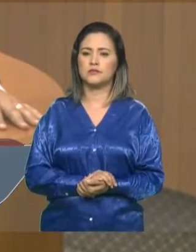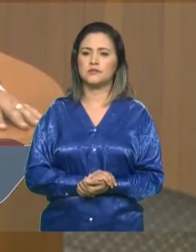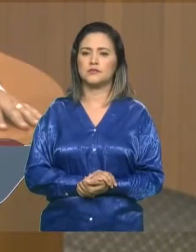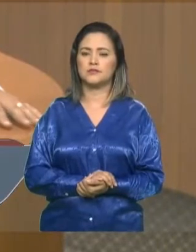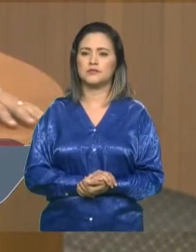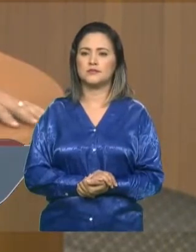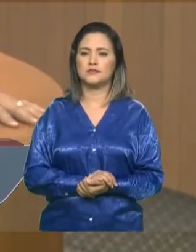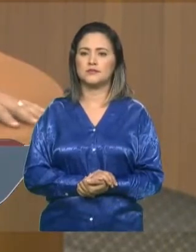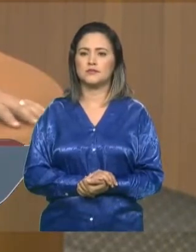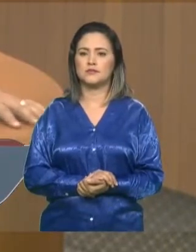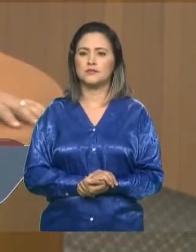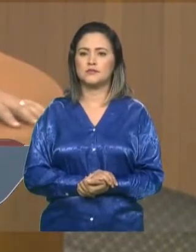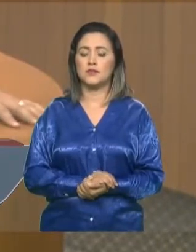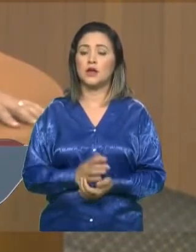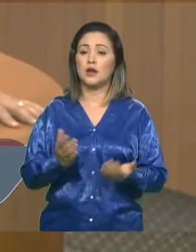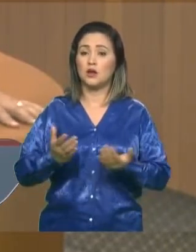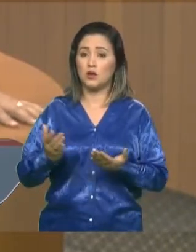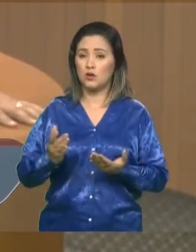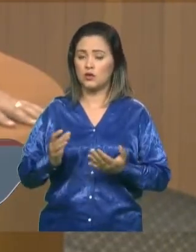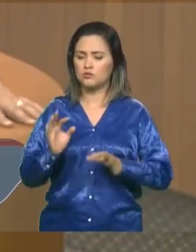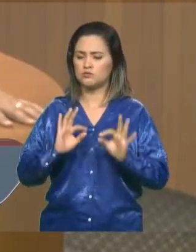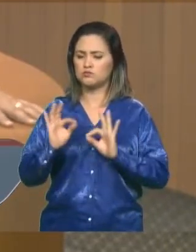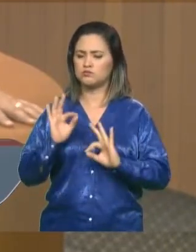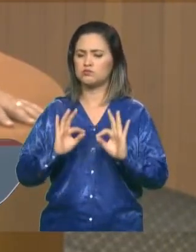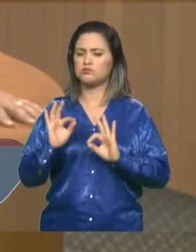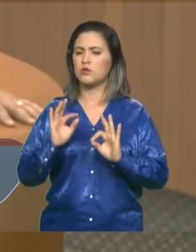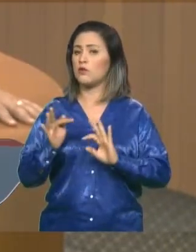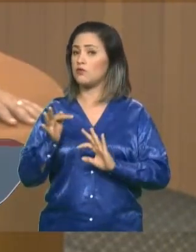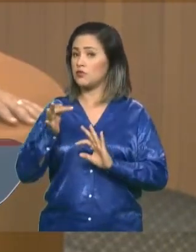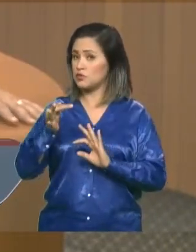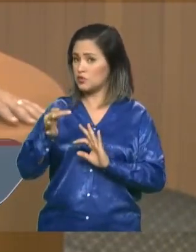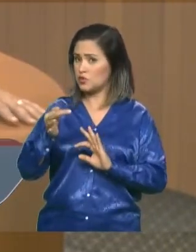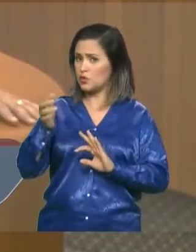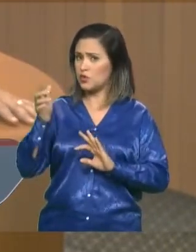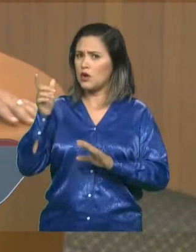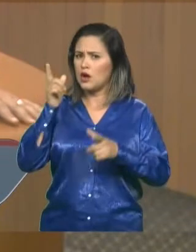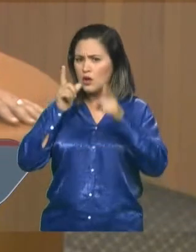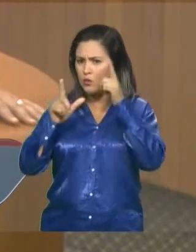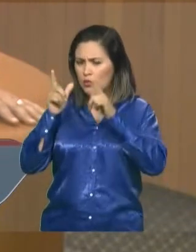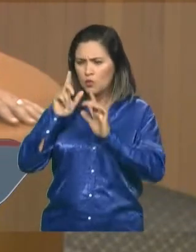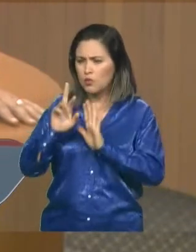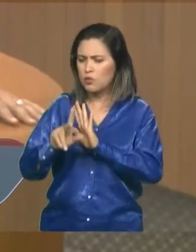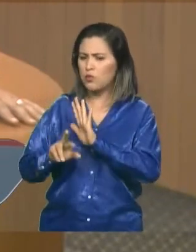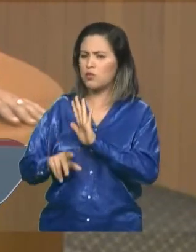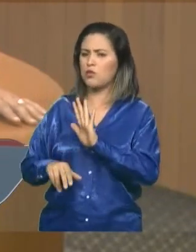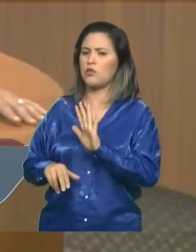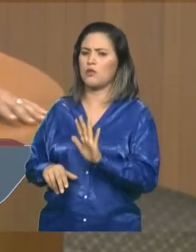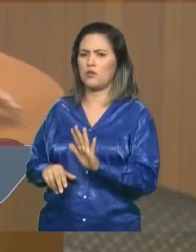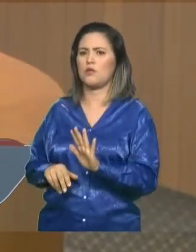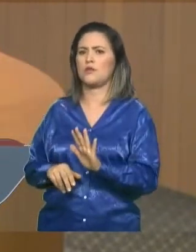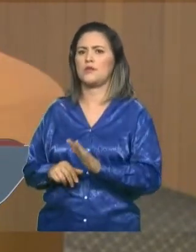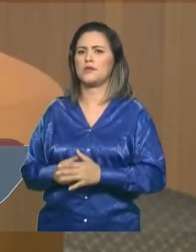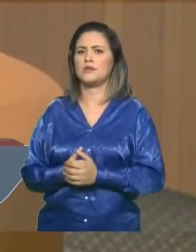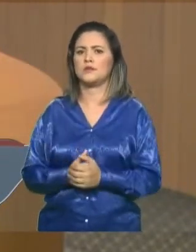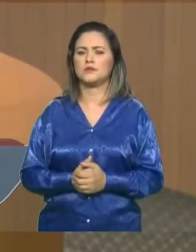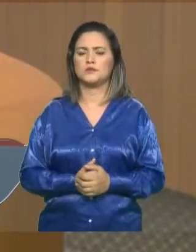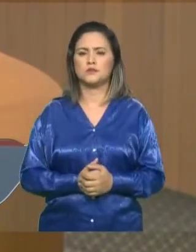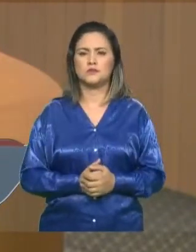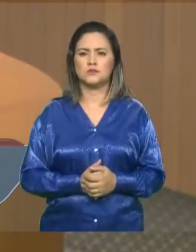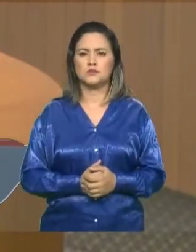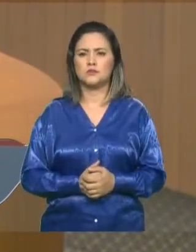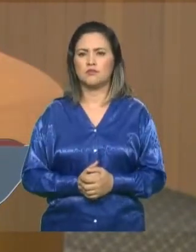busca de soberania ou numa busca de estar superando os demais